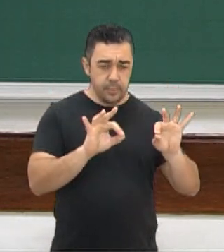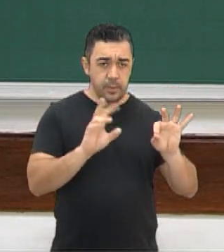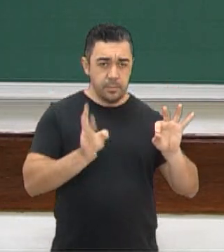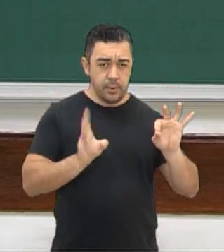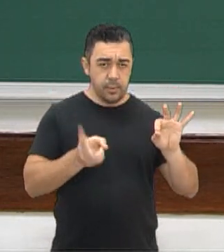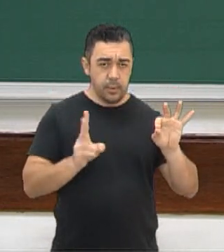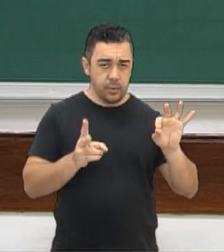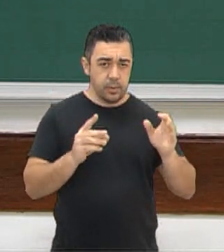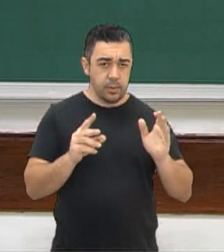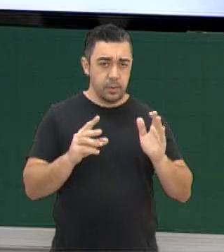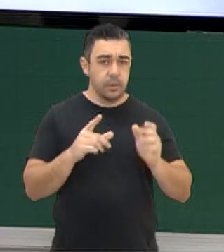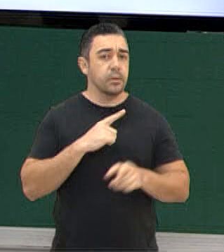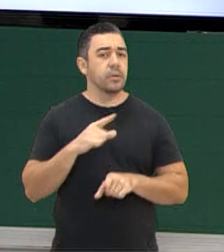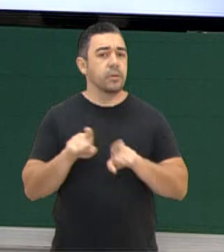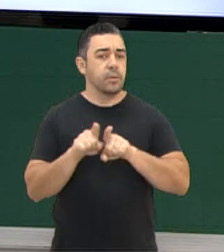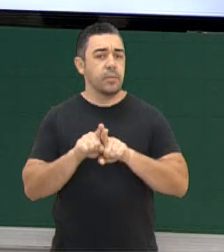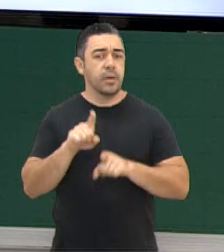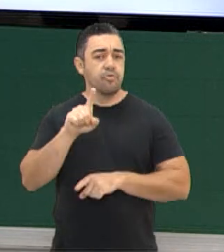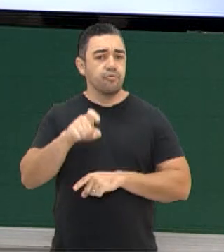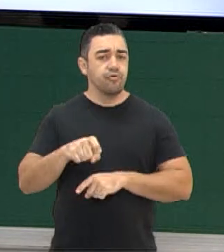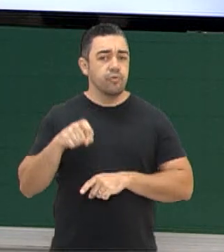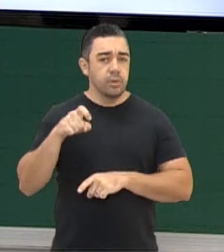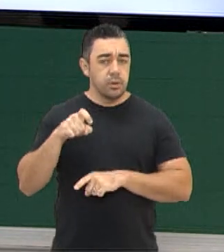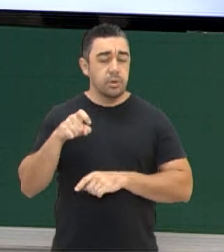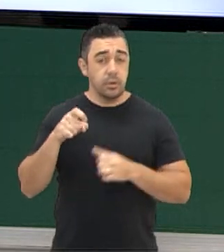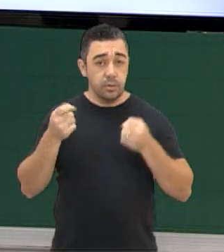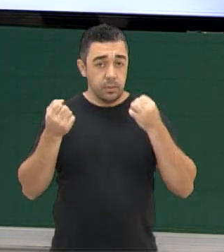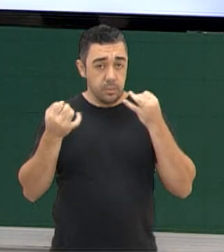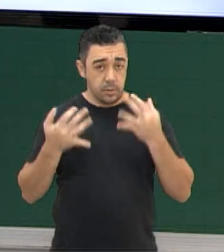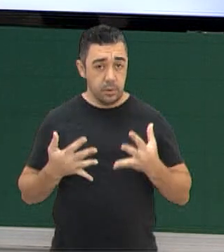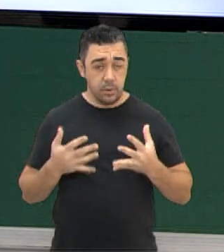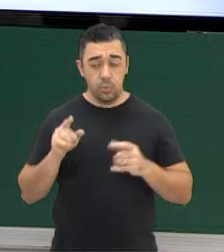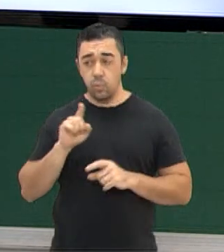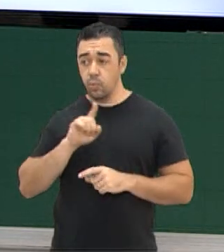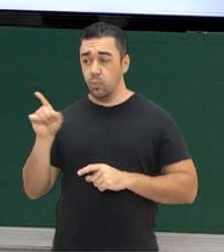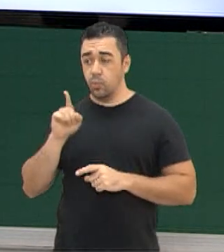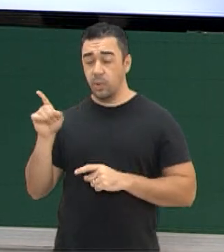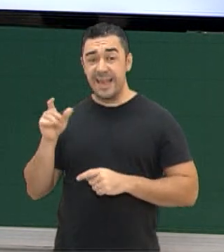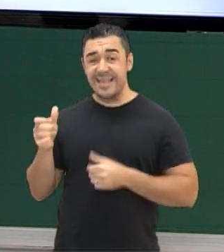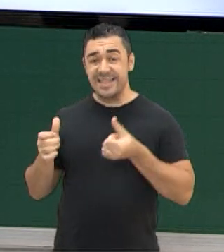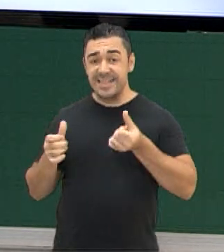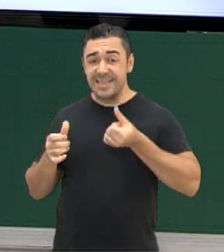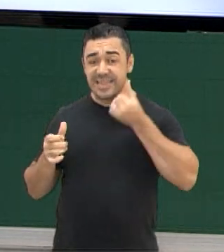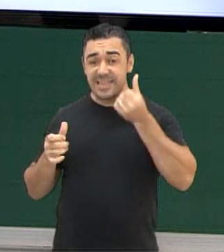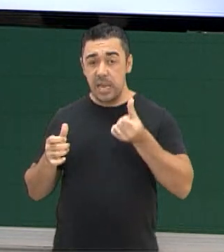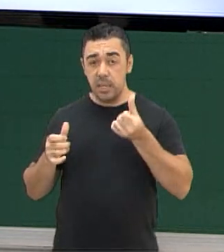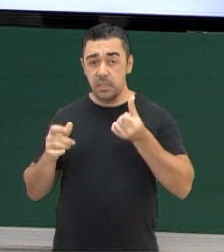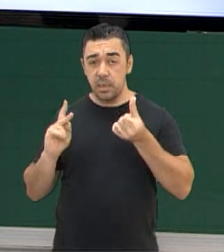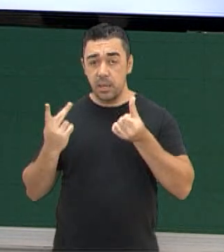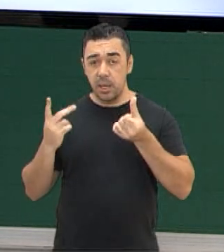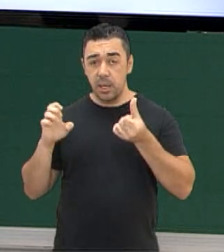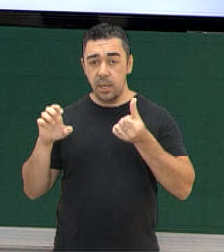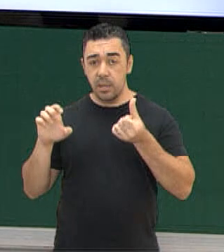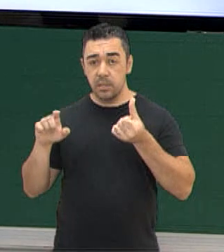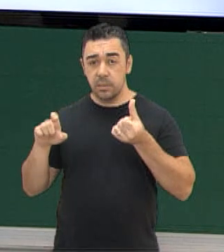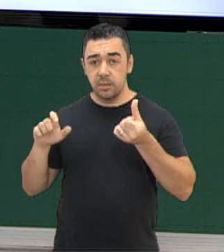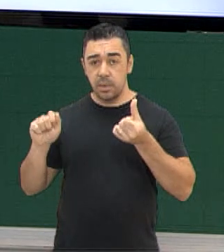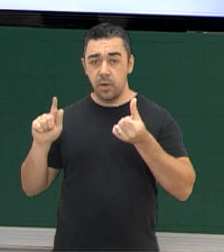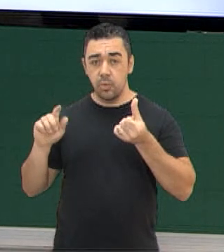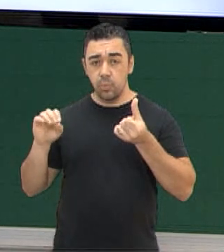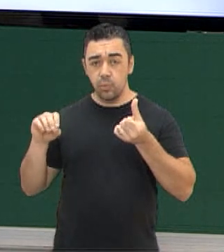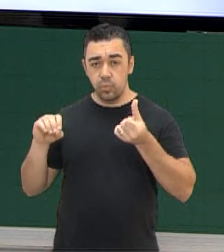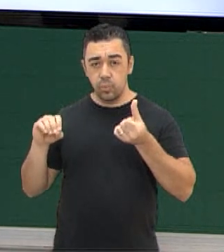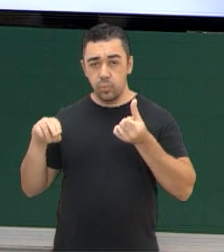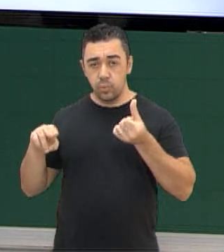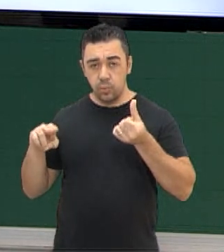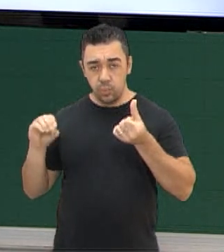lado é determinado pela letra X, e eu estou falando do hexágono que possui 6 lados, como é que vai ficar? A